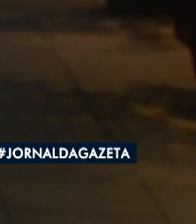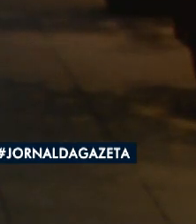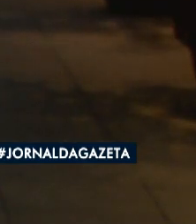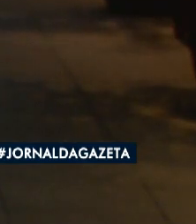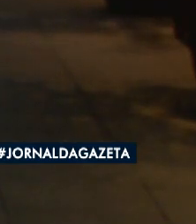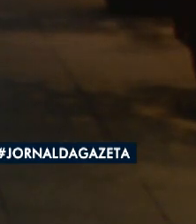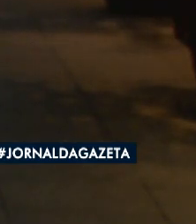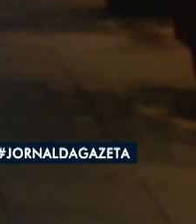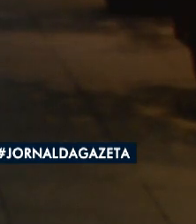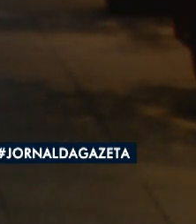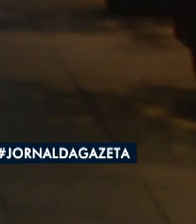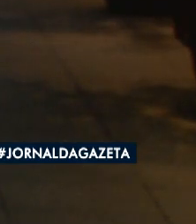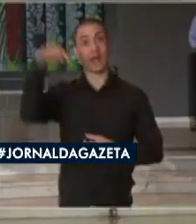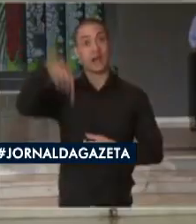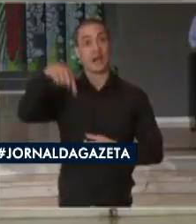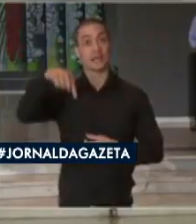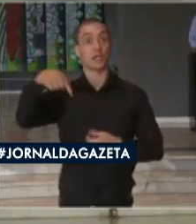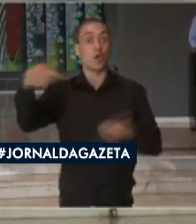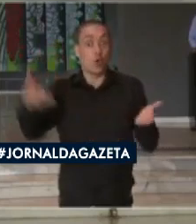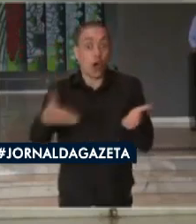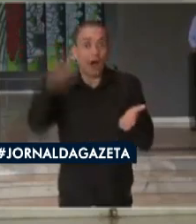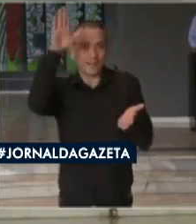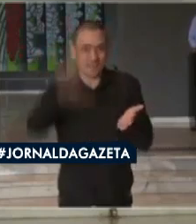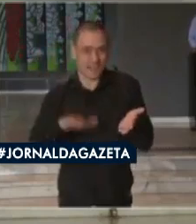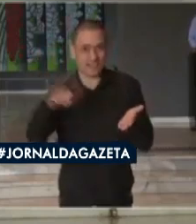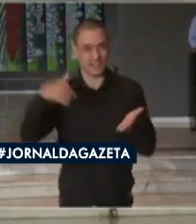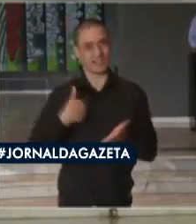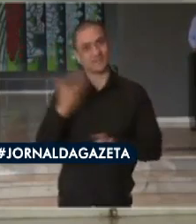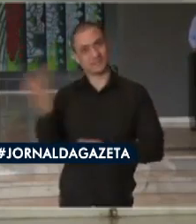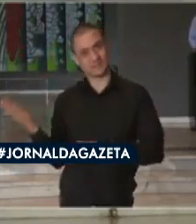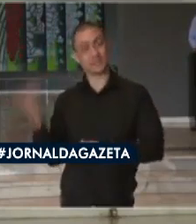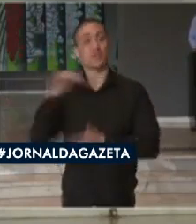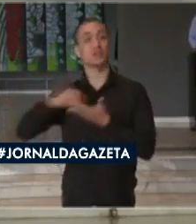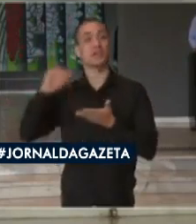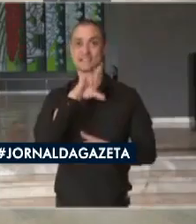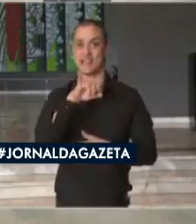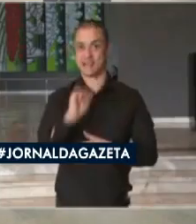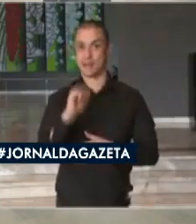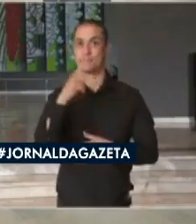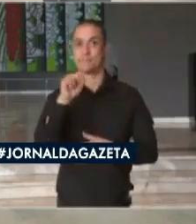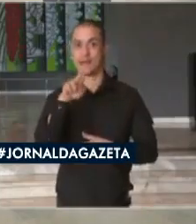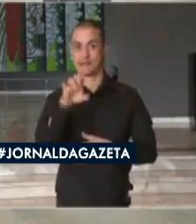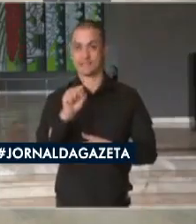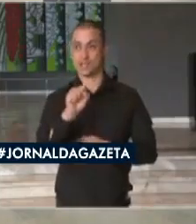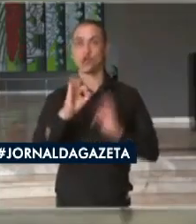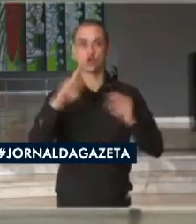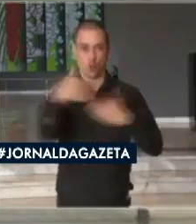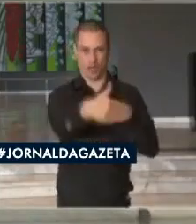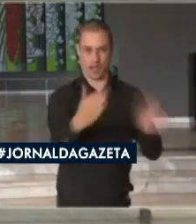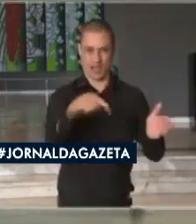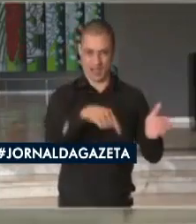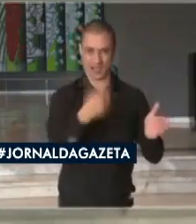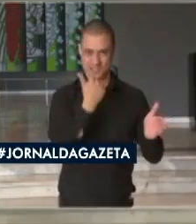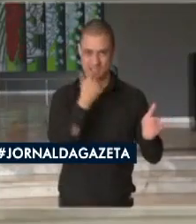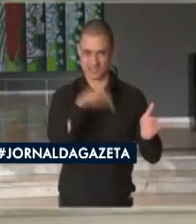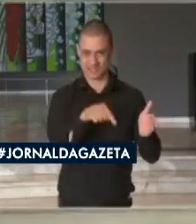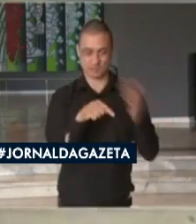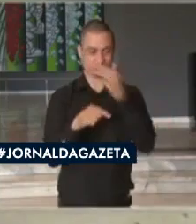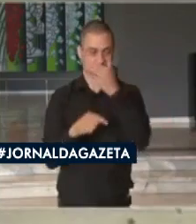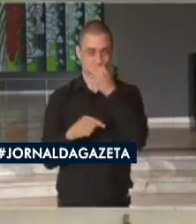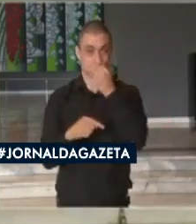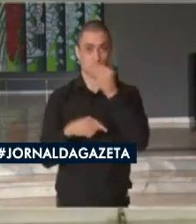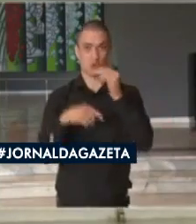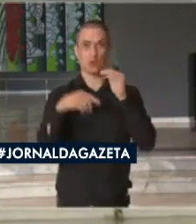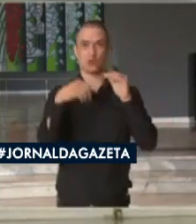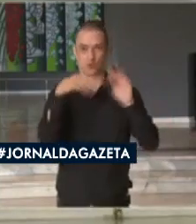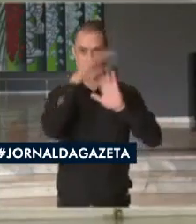leitos de observação para a capital paulista dória falou também sobre o lançamento do programa alimento solidário mais uma medida